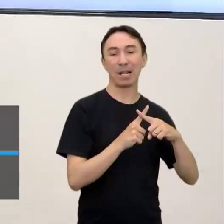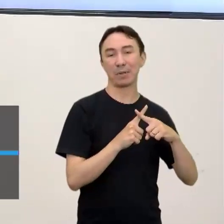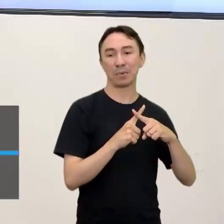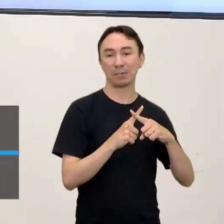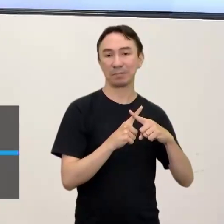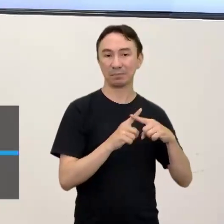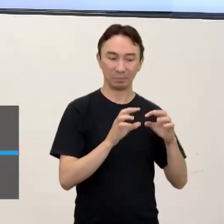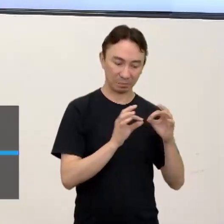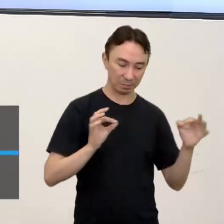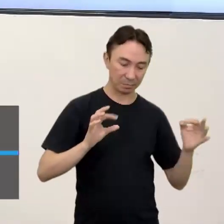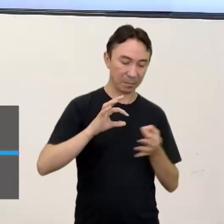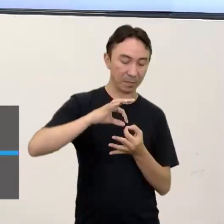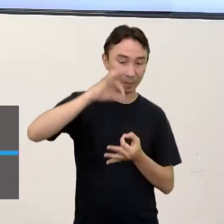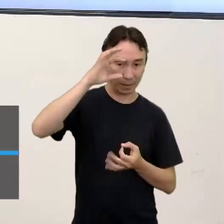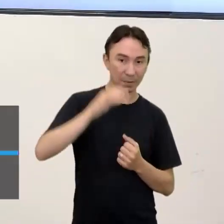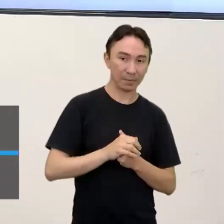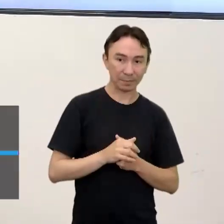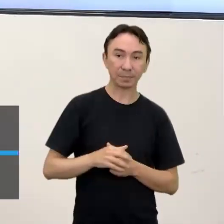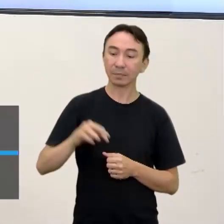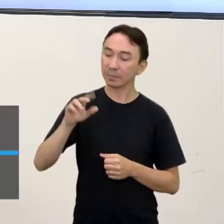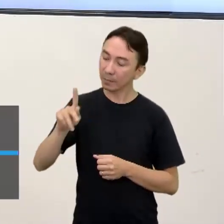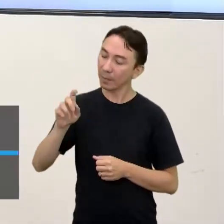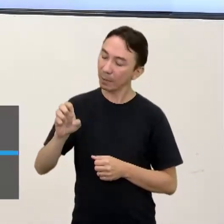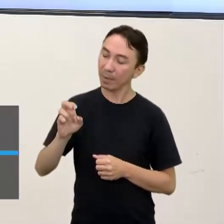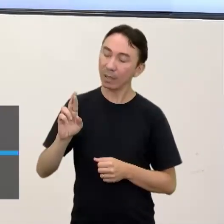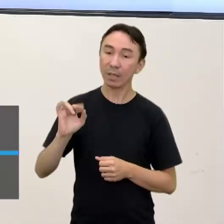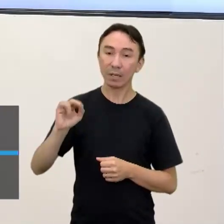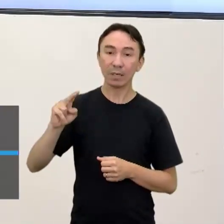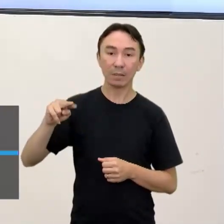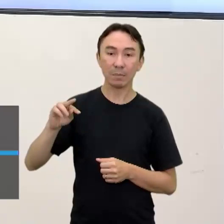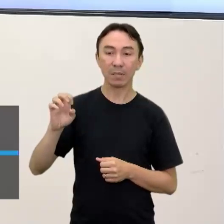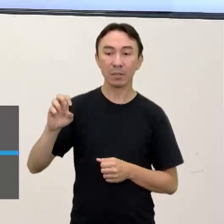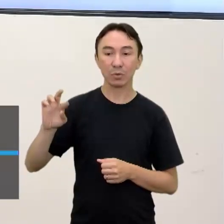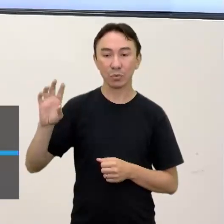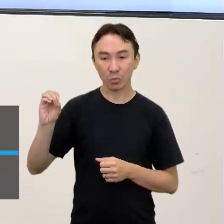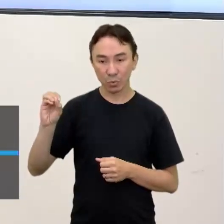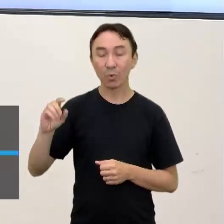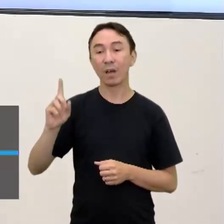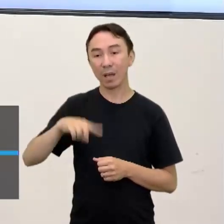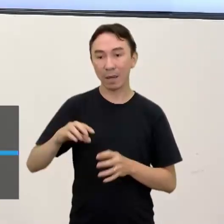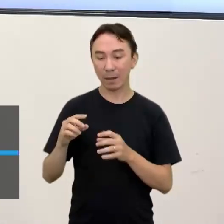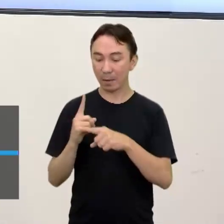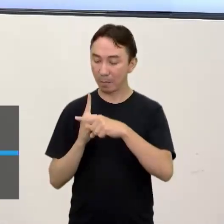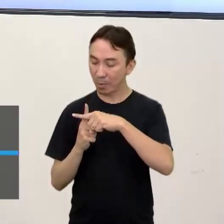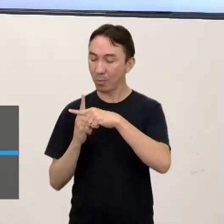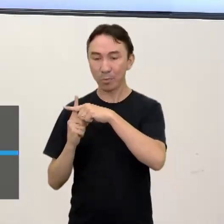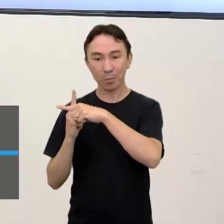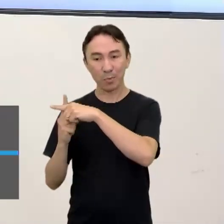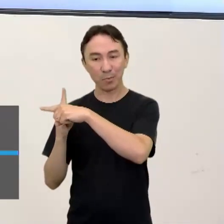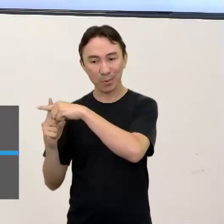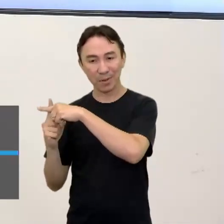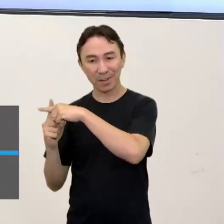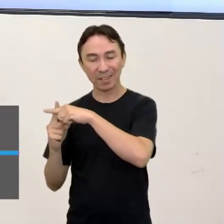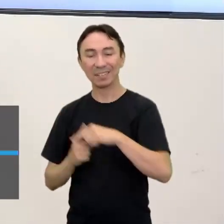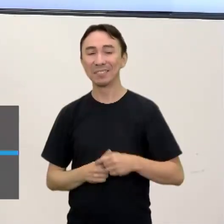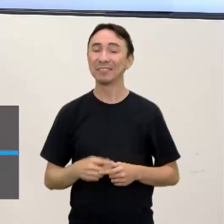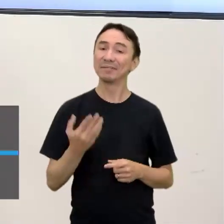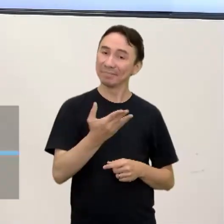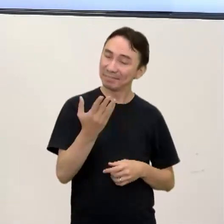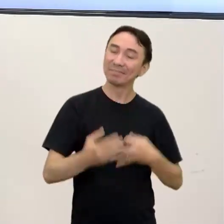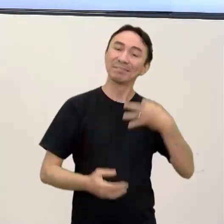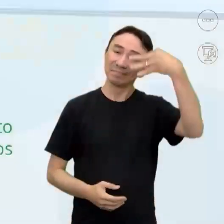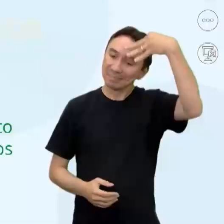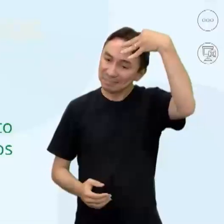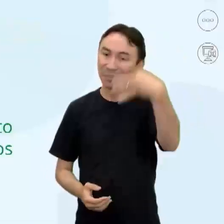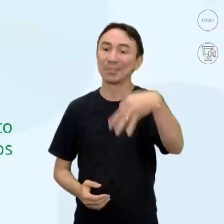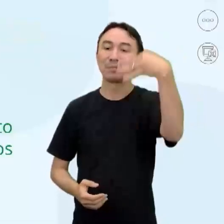importa quanto é. E para achar o perímetro, a gente tem que somar todos. Então, essa é a proposta e o professor fez isso mesmo e vocês